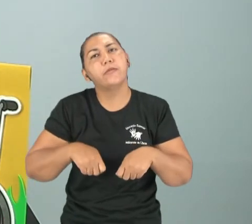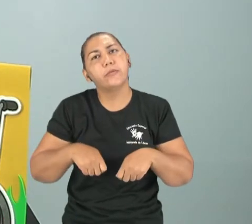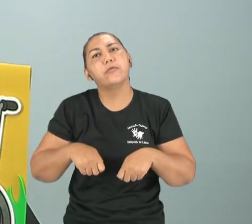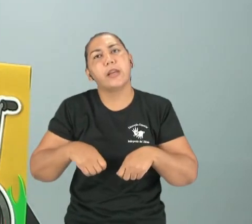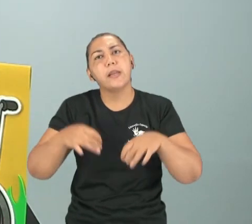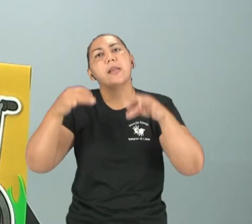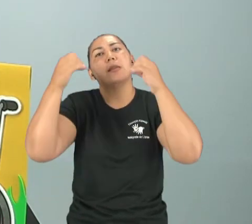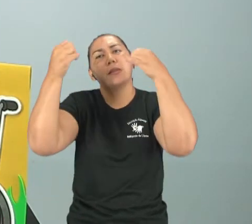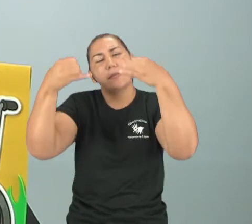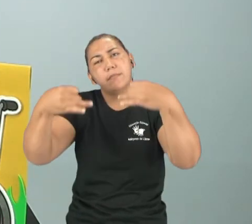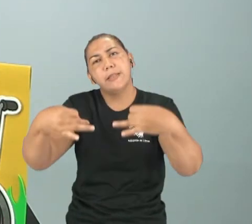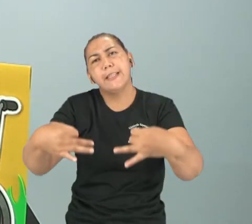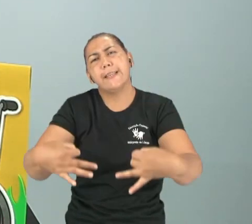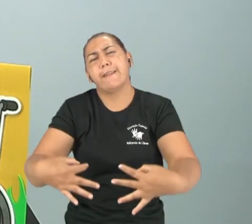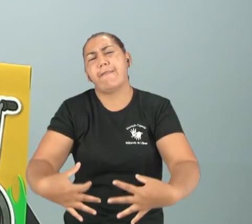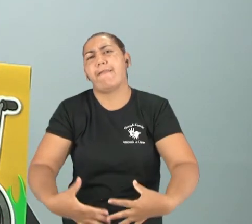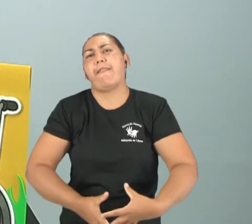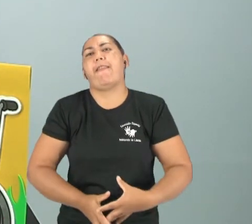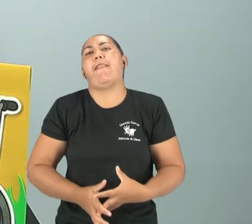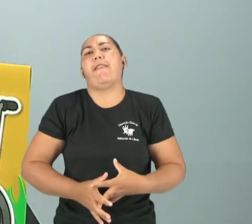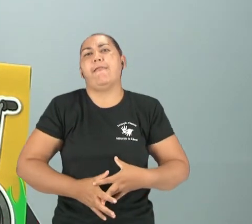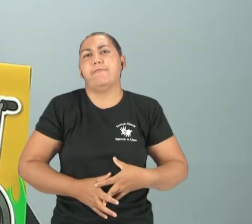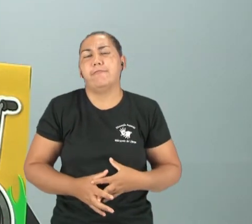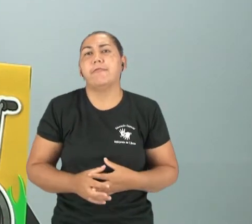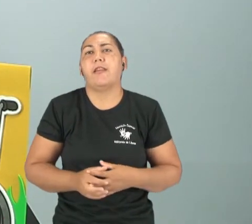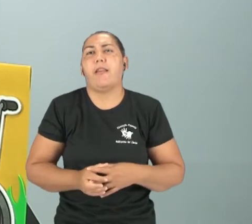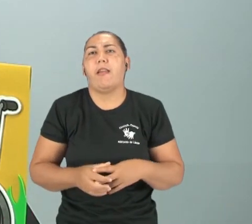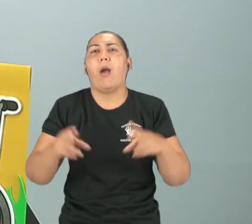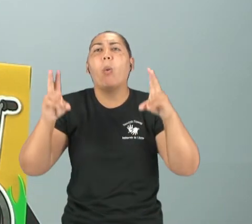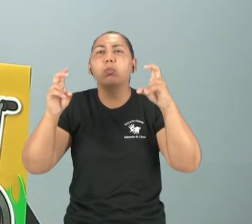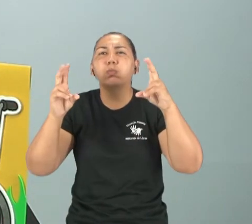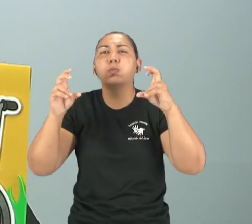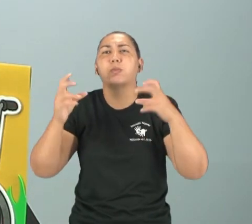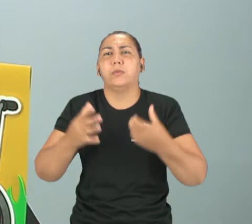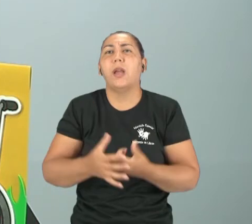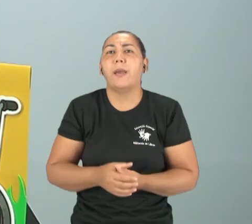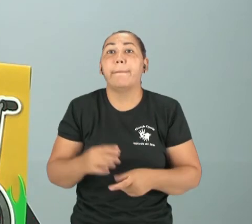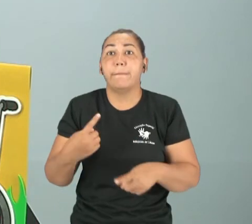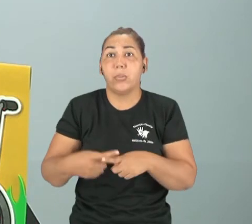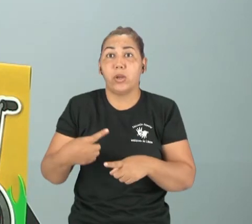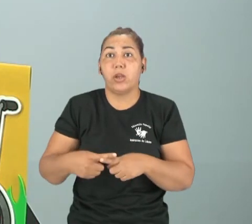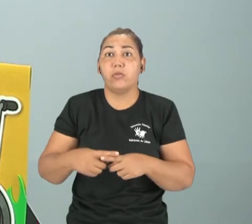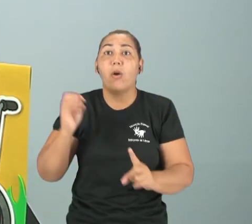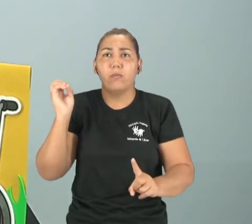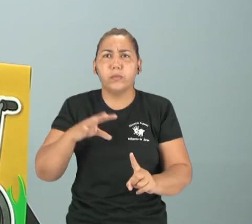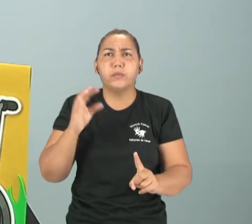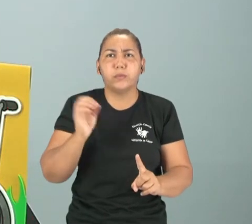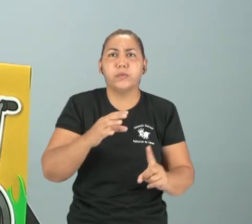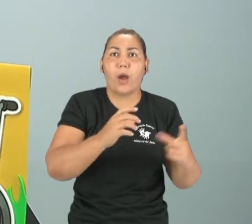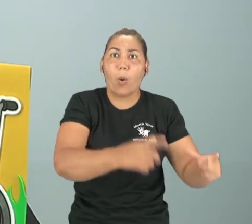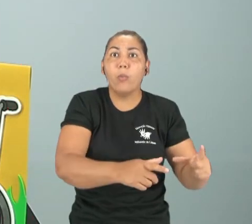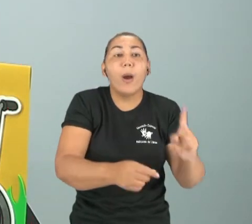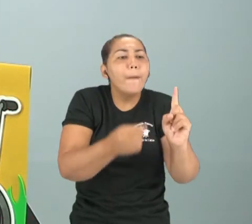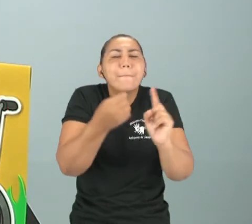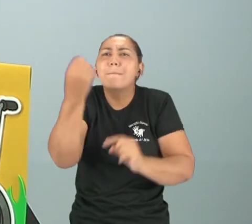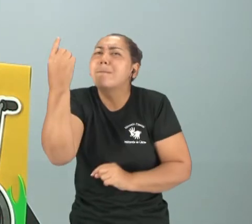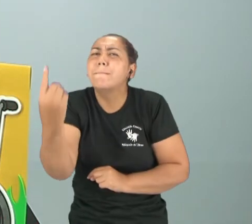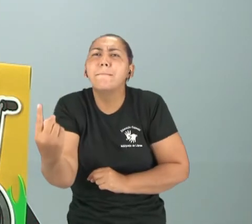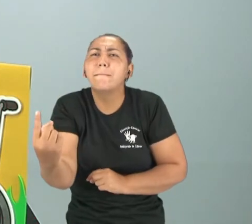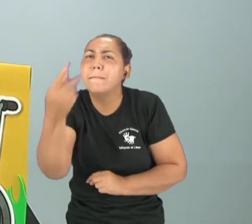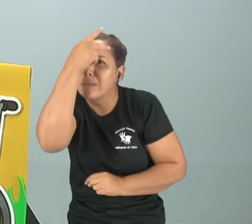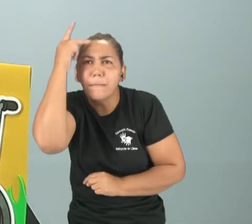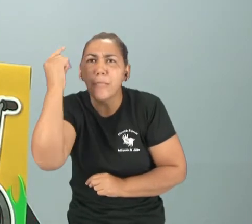ele influenciou toda uma geração, porque quando você influencia um bairro, quando você influencia uma pessoa,